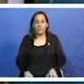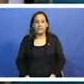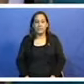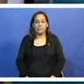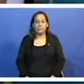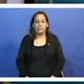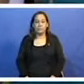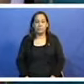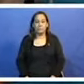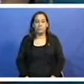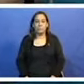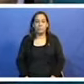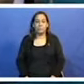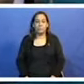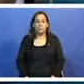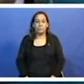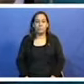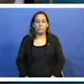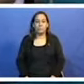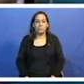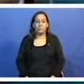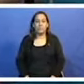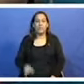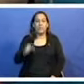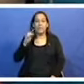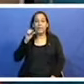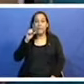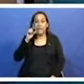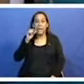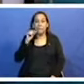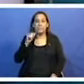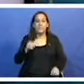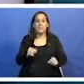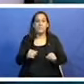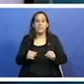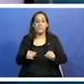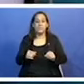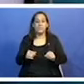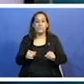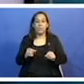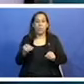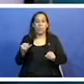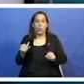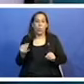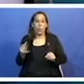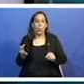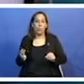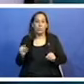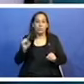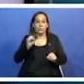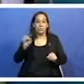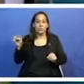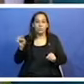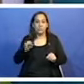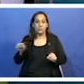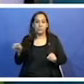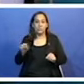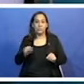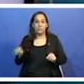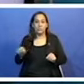cada linha do poema. Então, lápis na mão, vamos aqui, ó, contar quantos versos tem